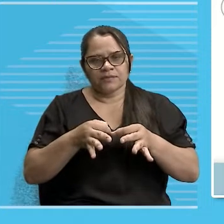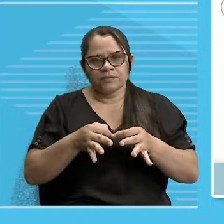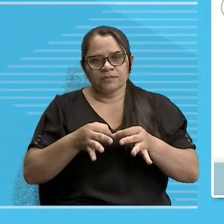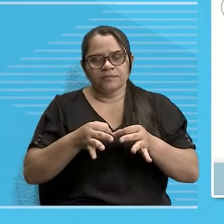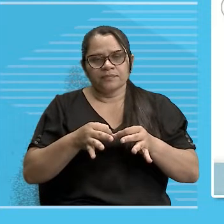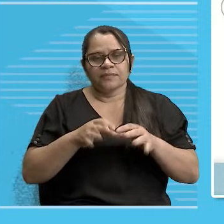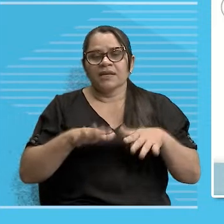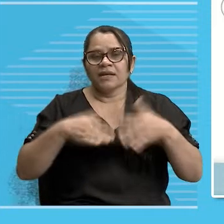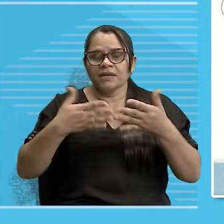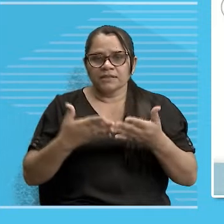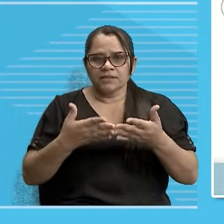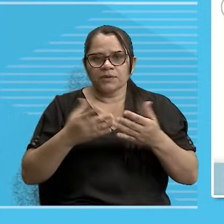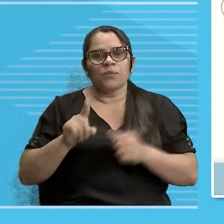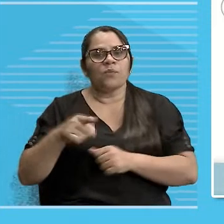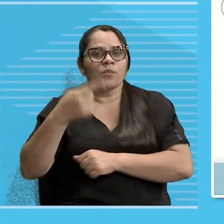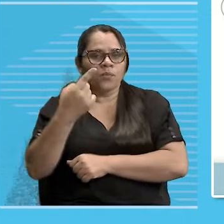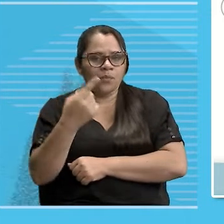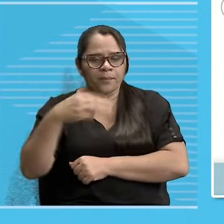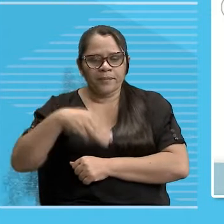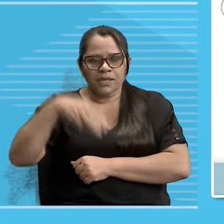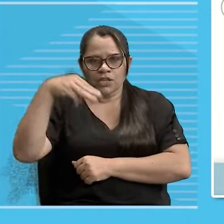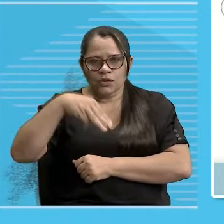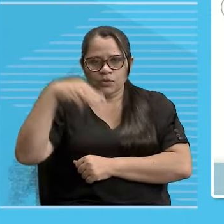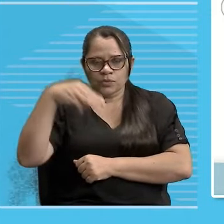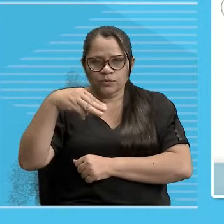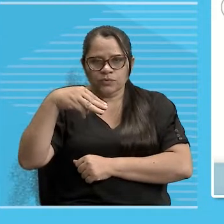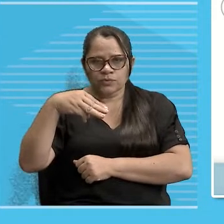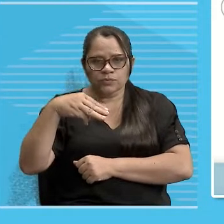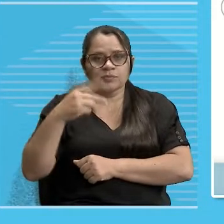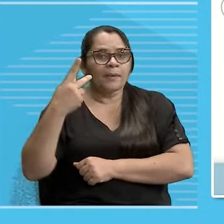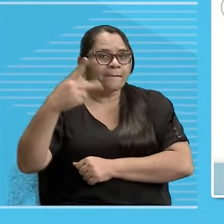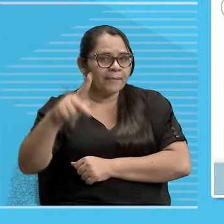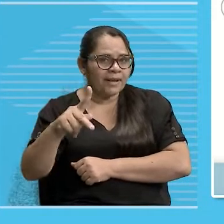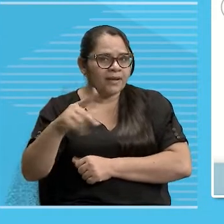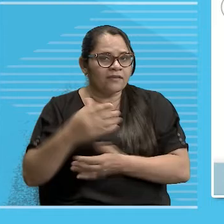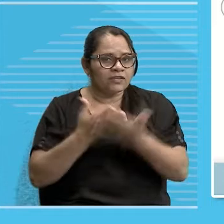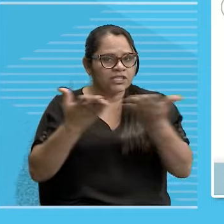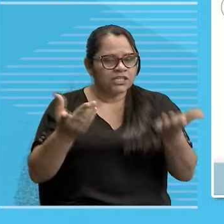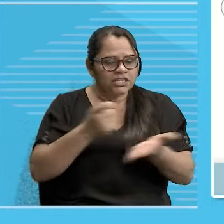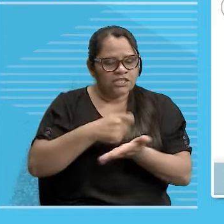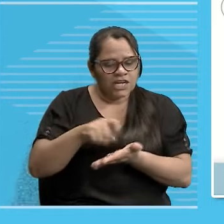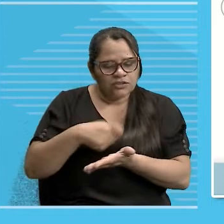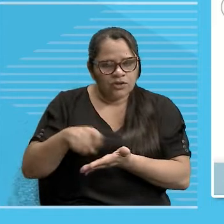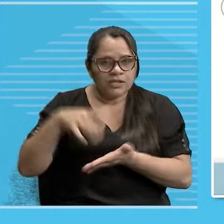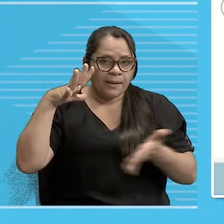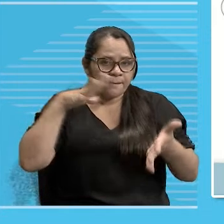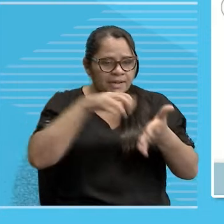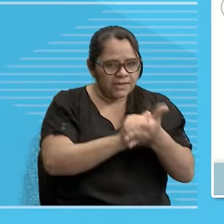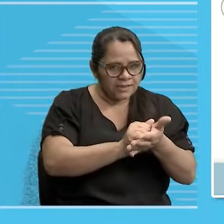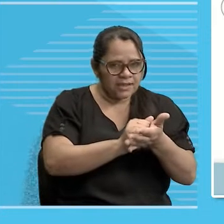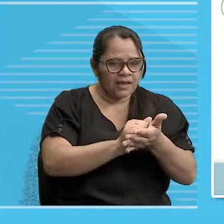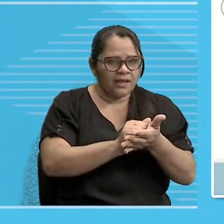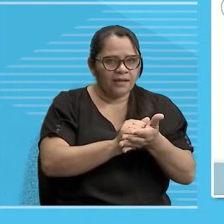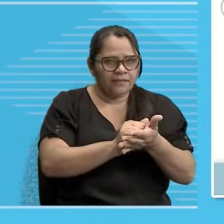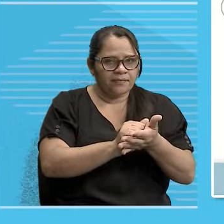Jovens, vou te dar um minutinho também para você anotar, para você printar essa